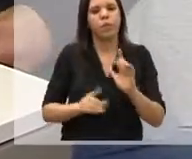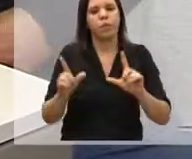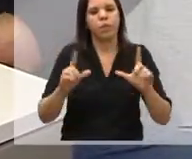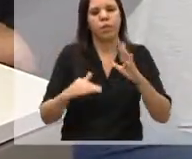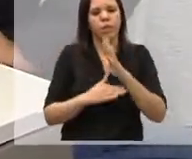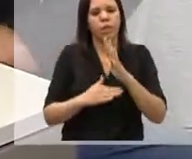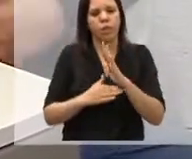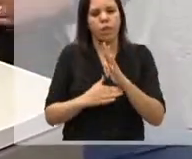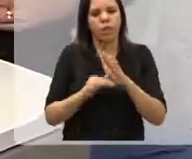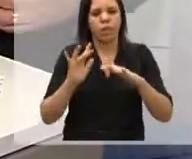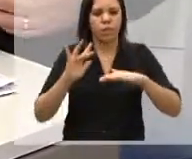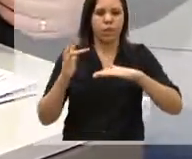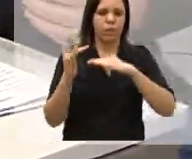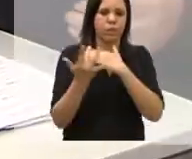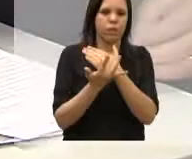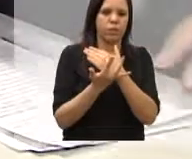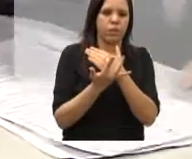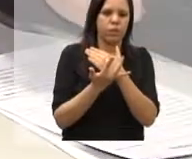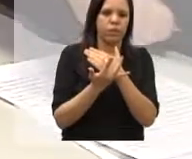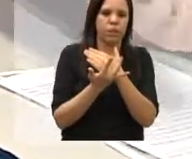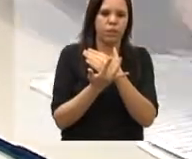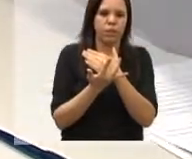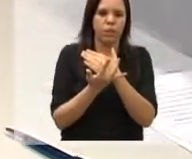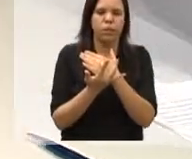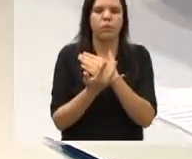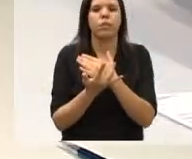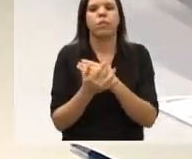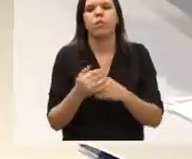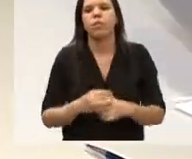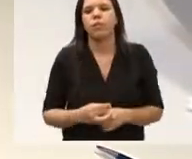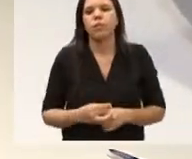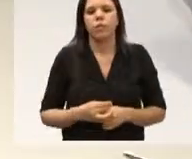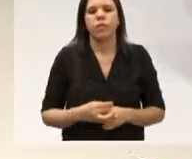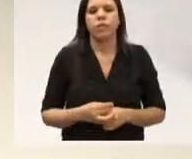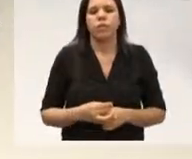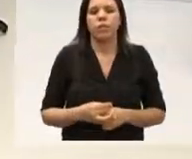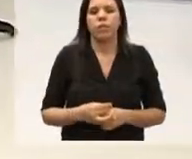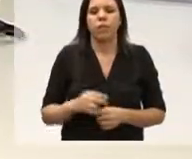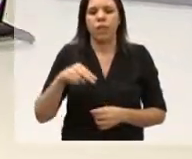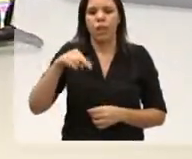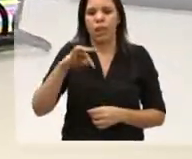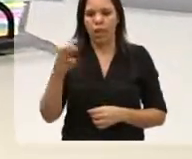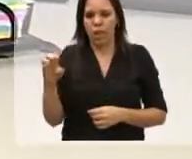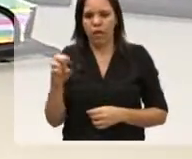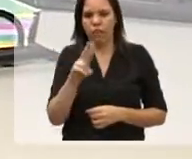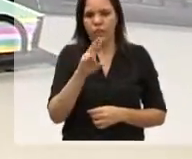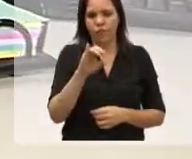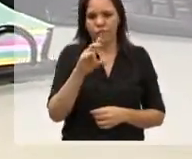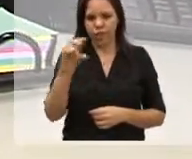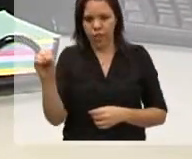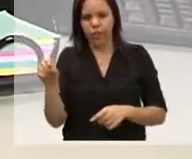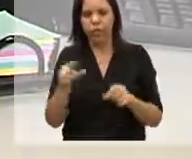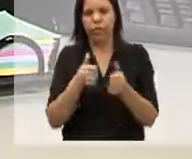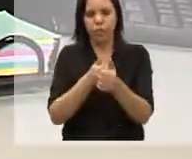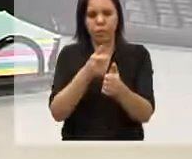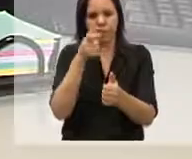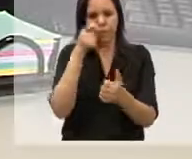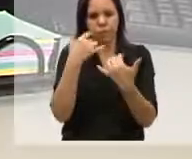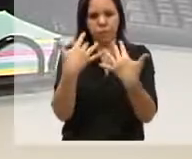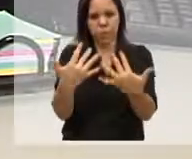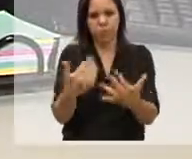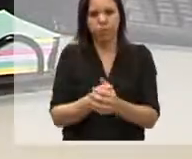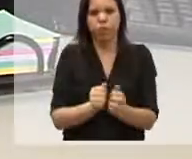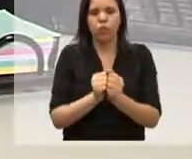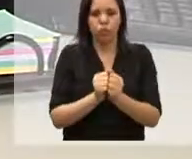Câmara pelas redes sociais, pelo nosso canal na NET, também na Vivo, e a gente agradece a sua companhia, a sua audiência e